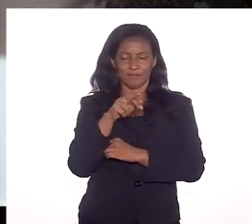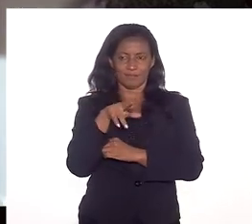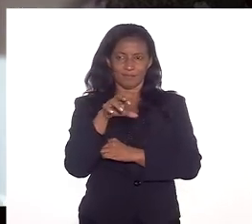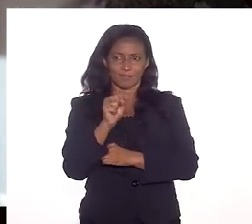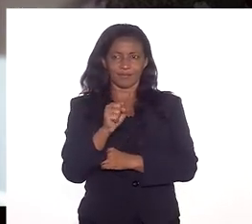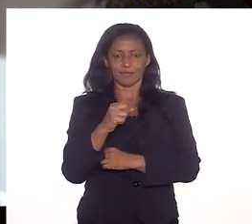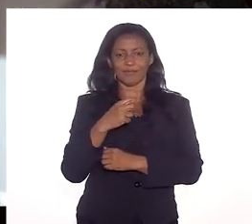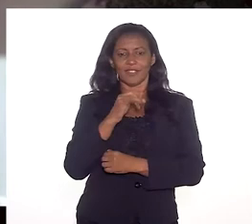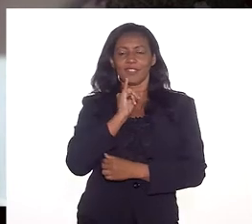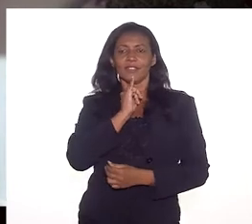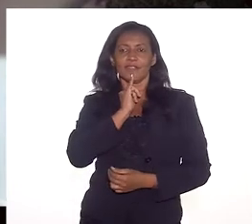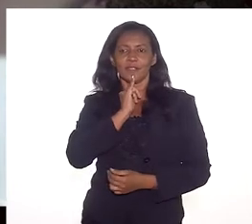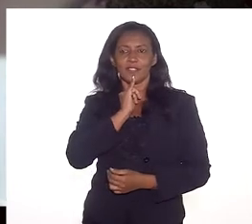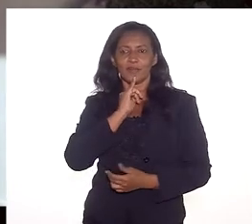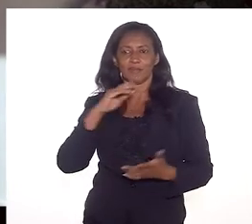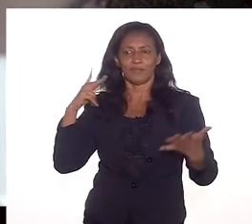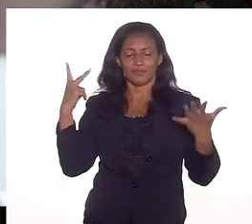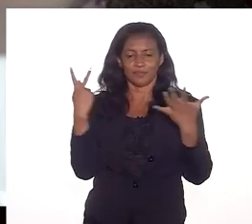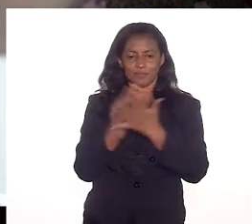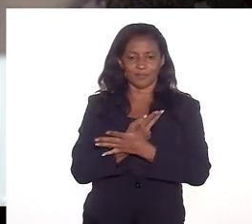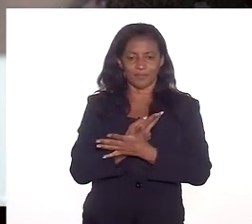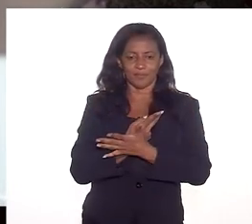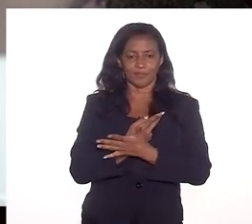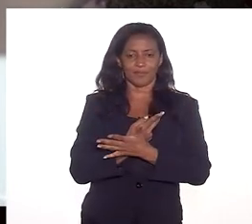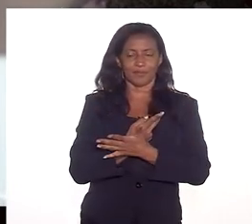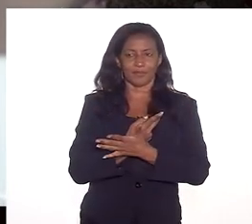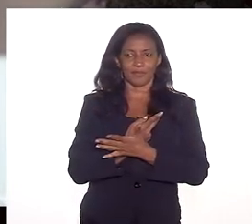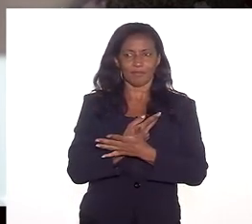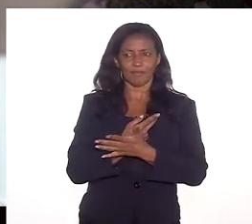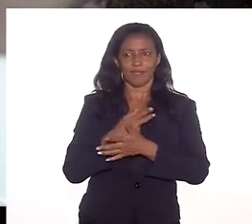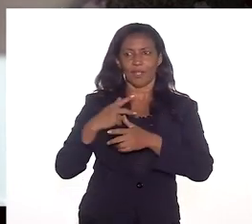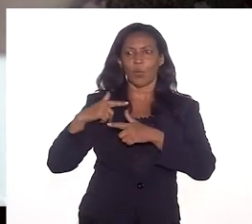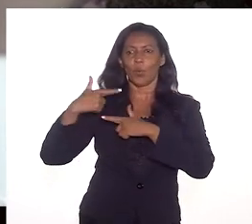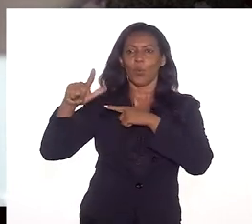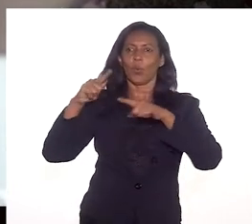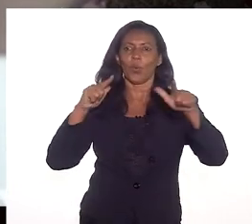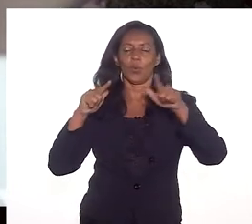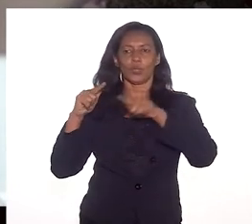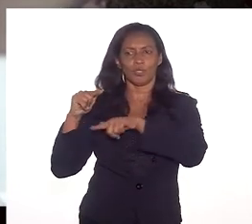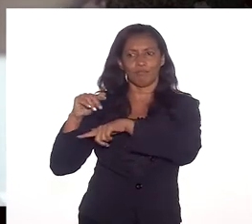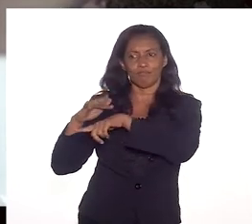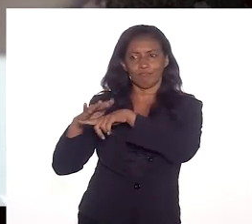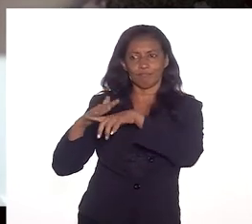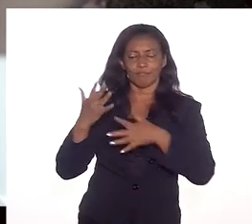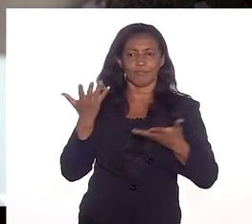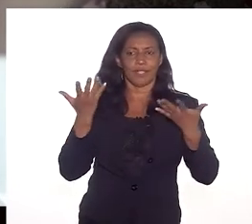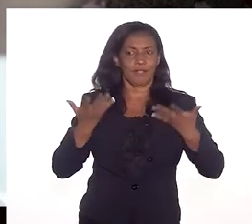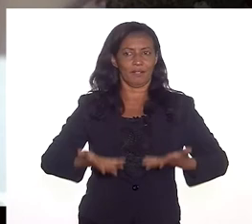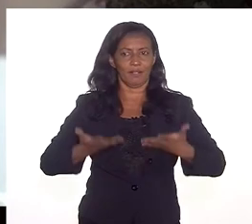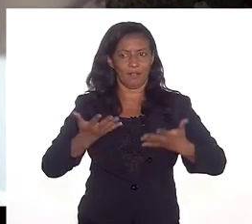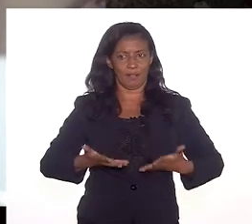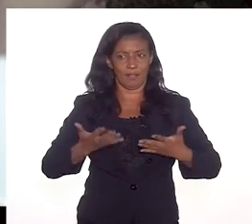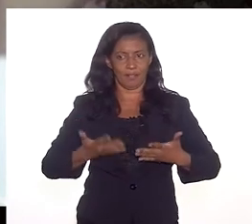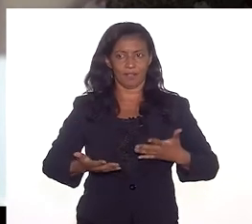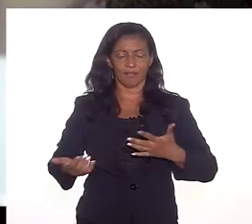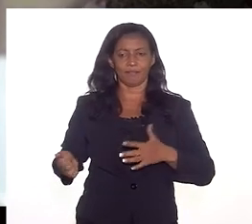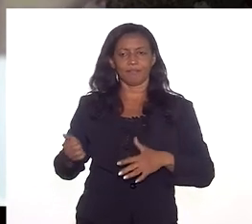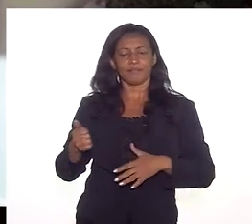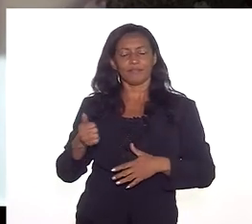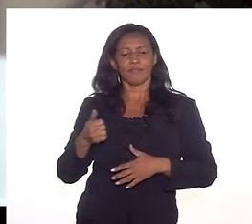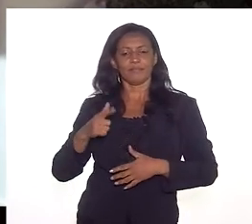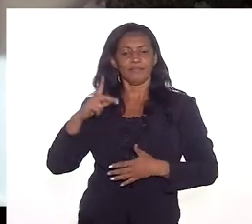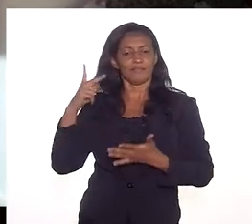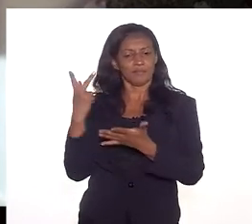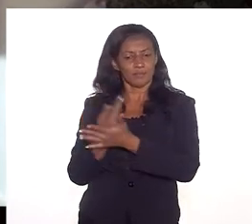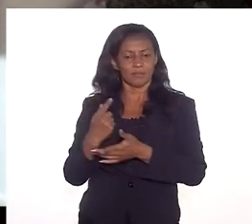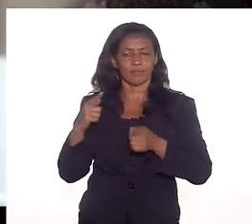casos e, com certeza, infelizmente, um número do aumento também de complicações leves e moderadas, inclusive graves, nessas